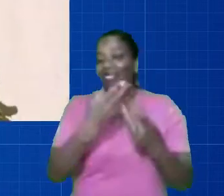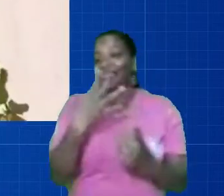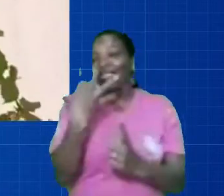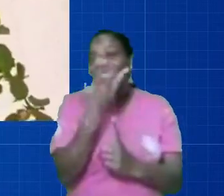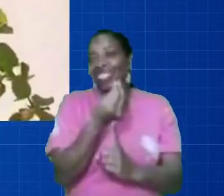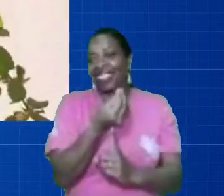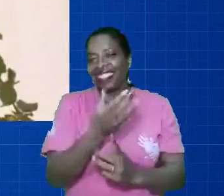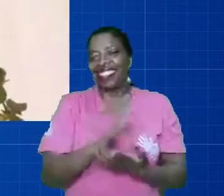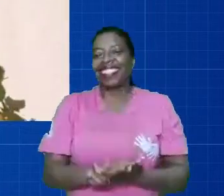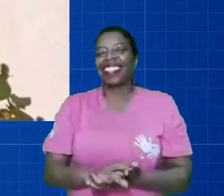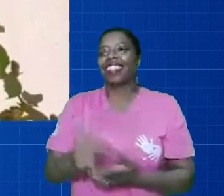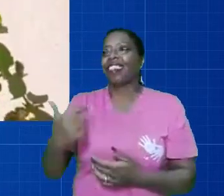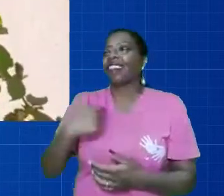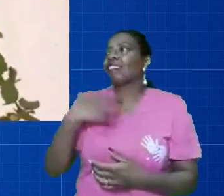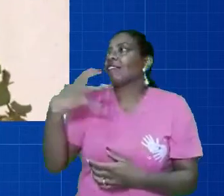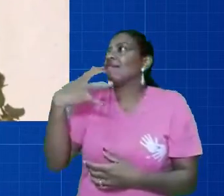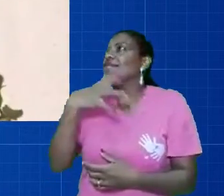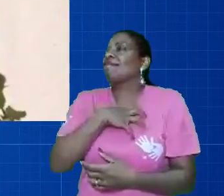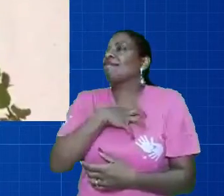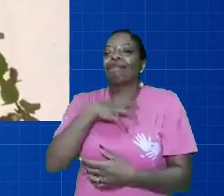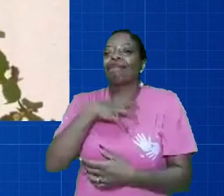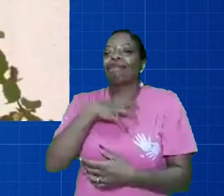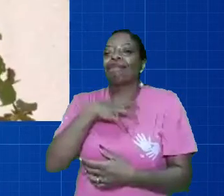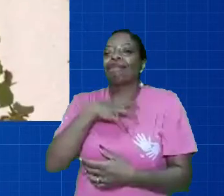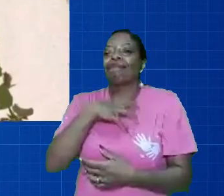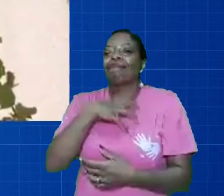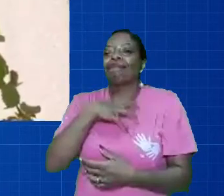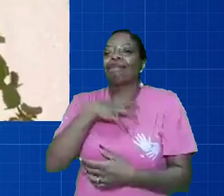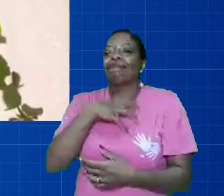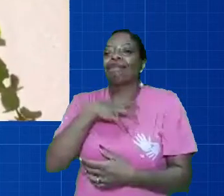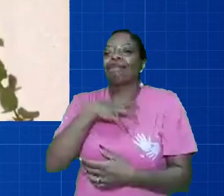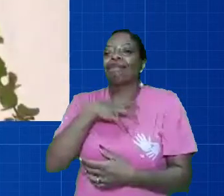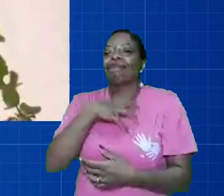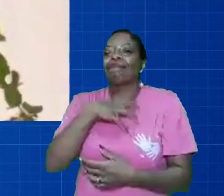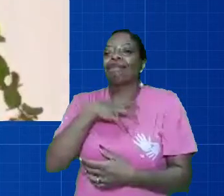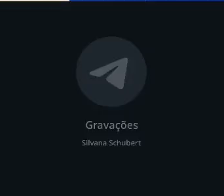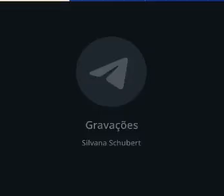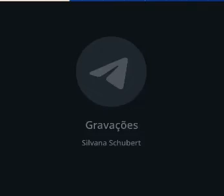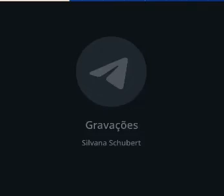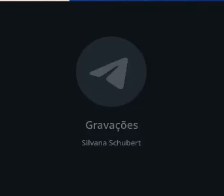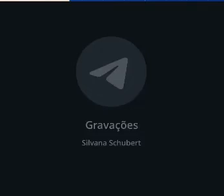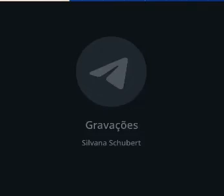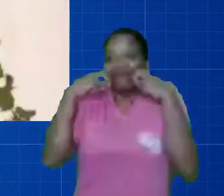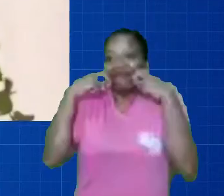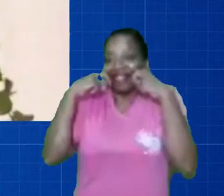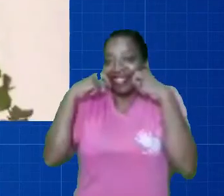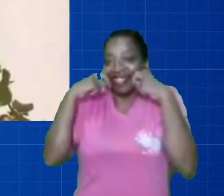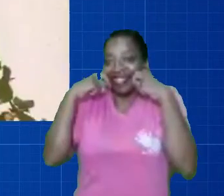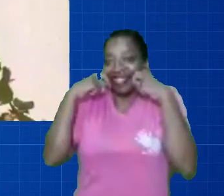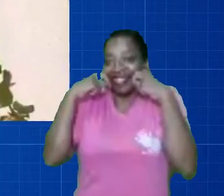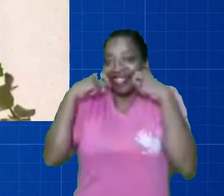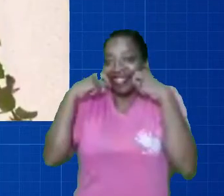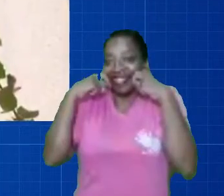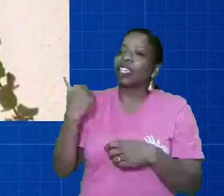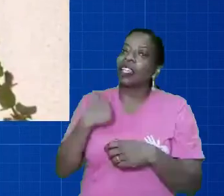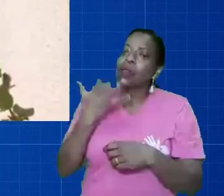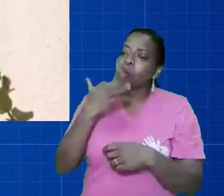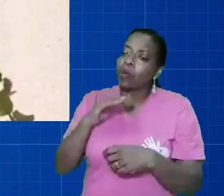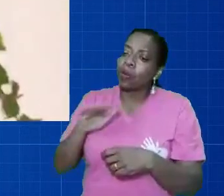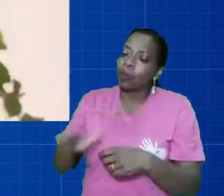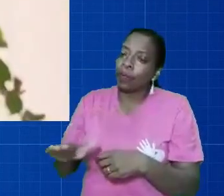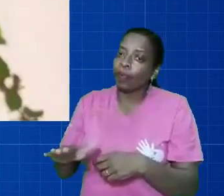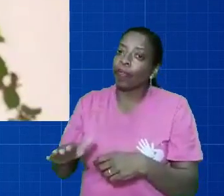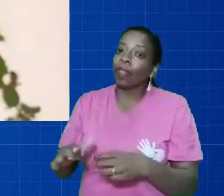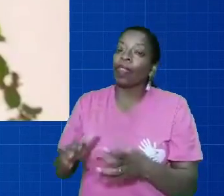bastante tímida e na minha infância eu sou uma pessoa que eu vim do interior do Paraná, né? Eu cheguei no município de Araucária com